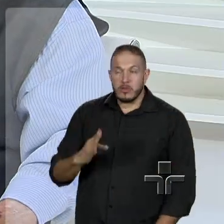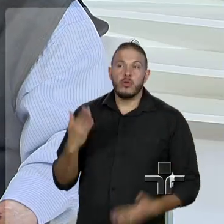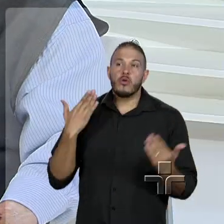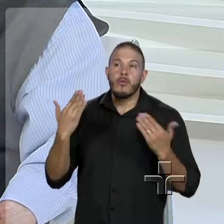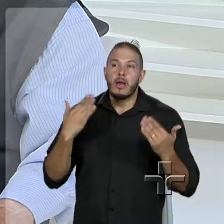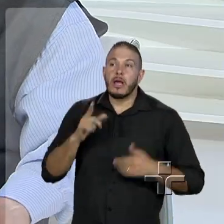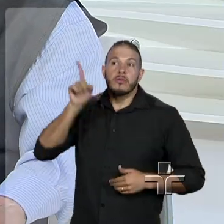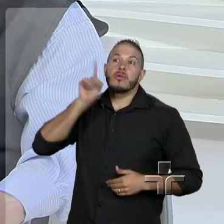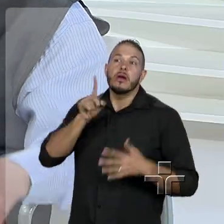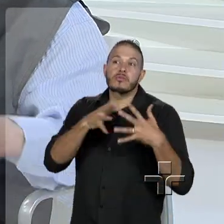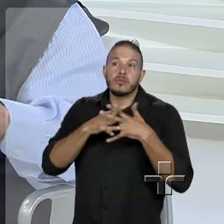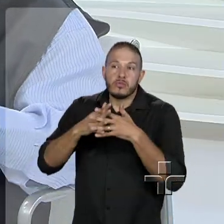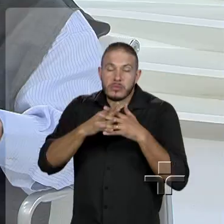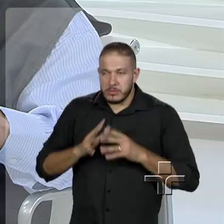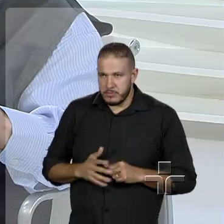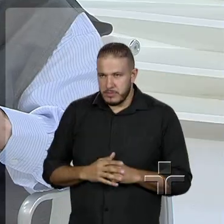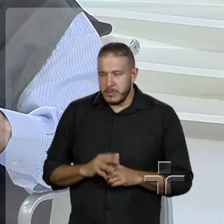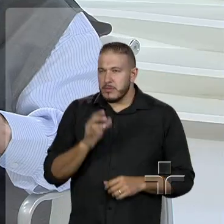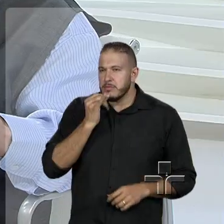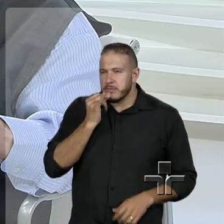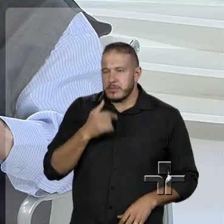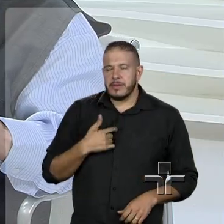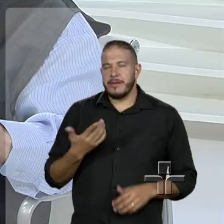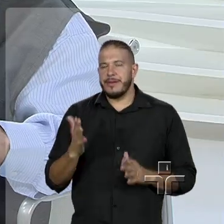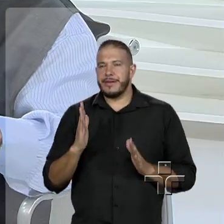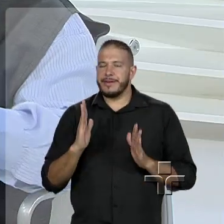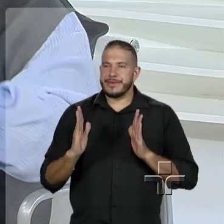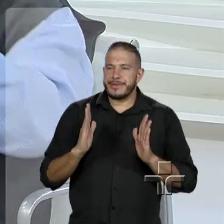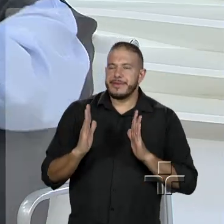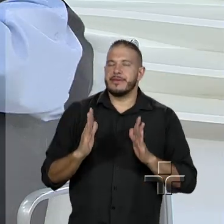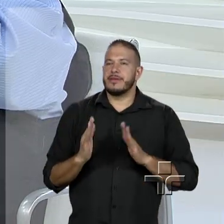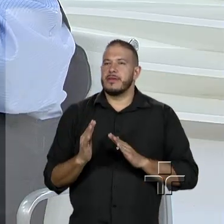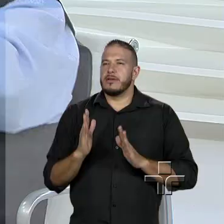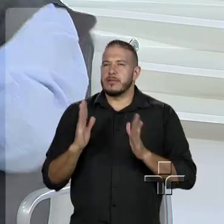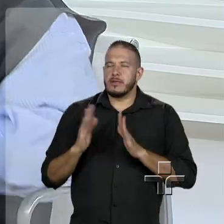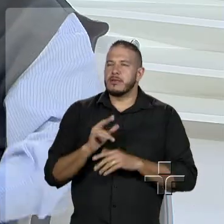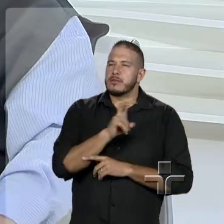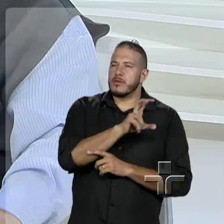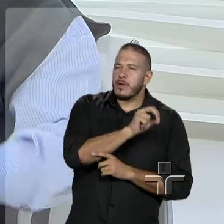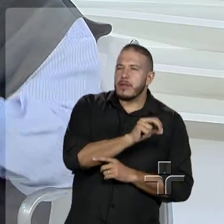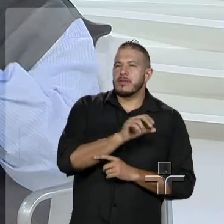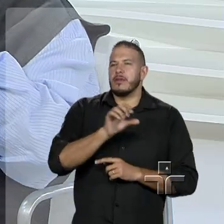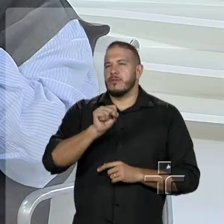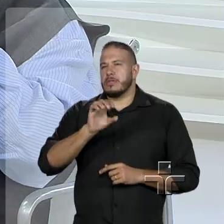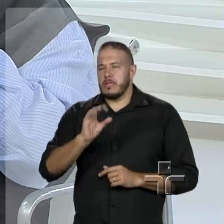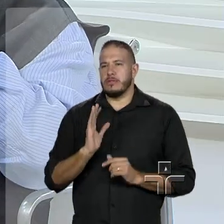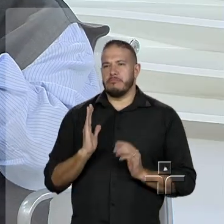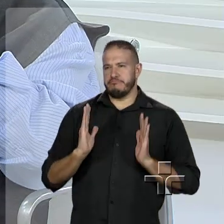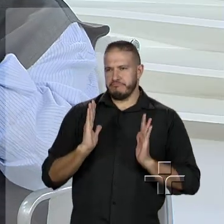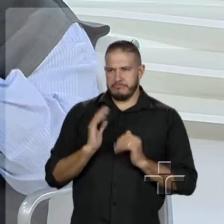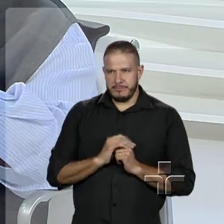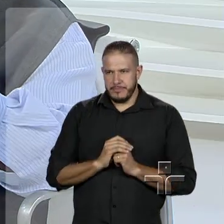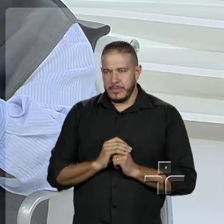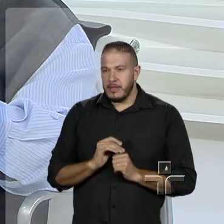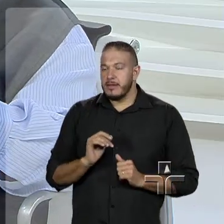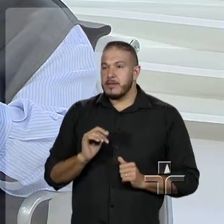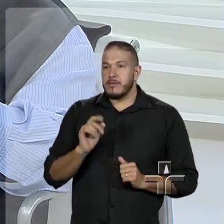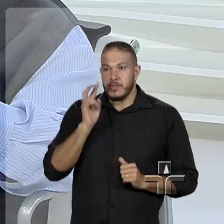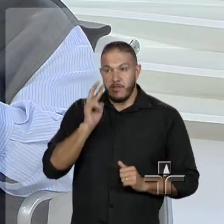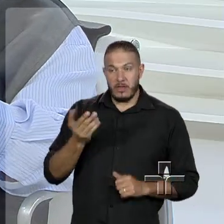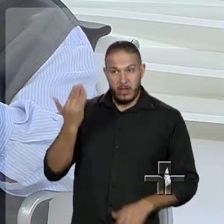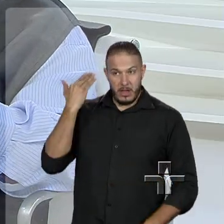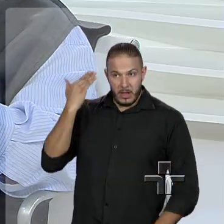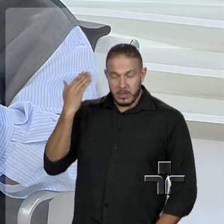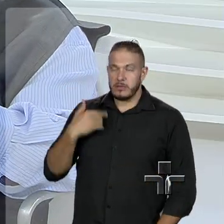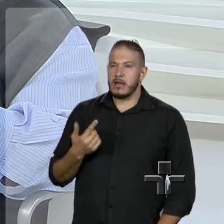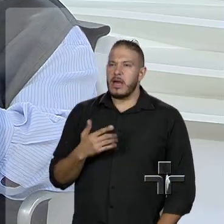do americano? Digamos, entre 50 e 80. Você vai ver o seguinte, ele era